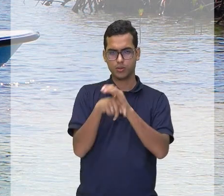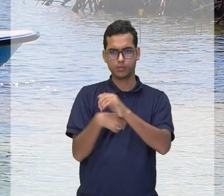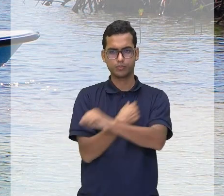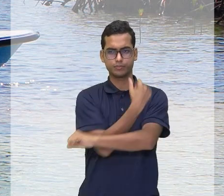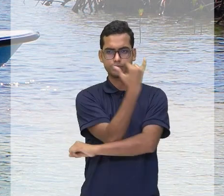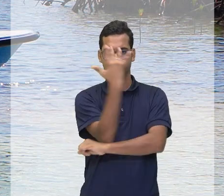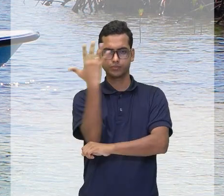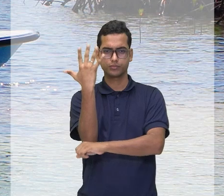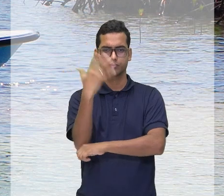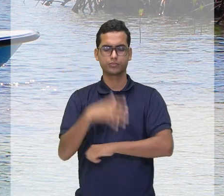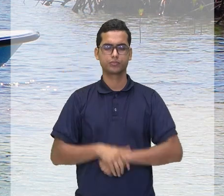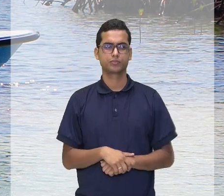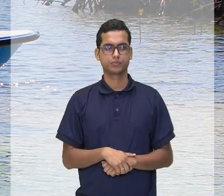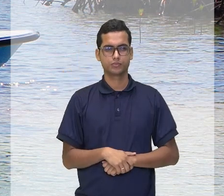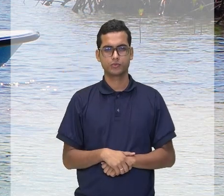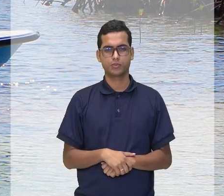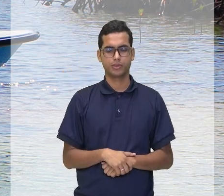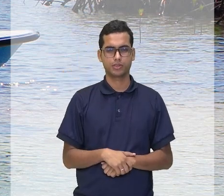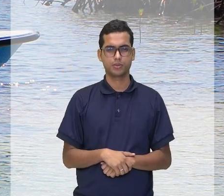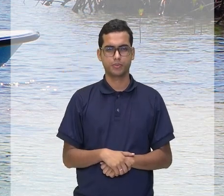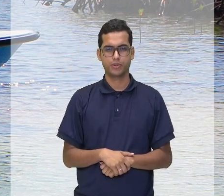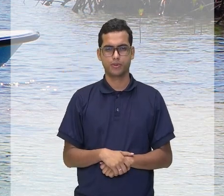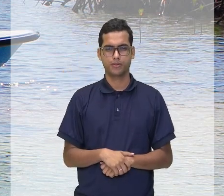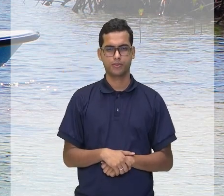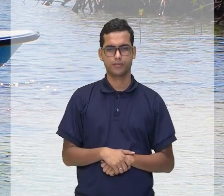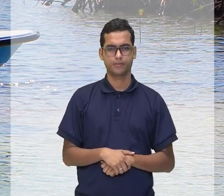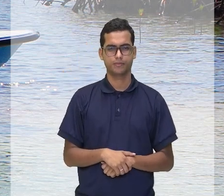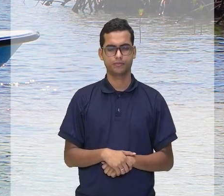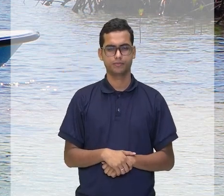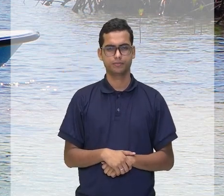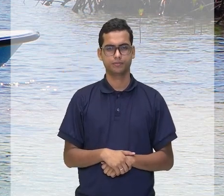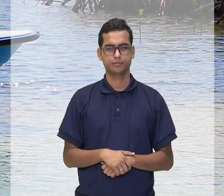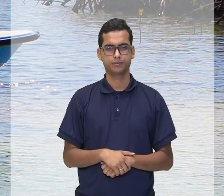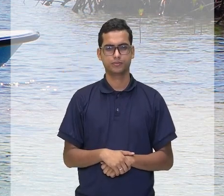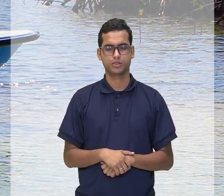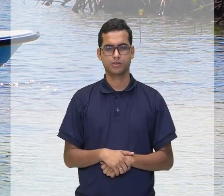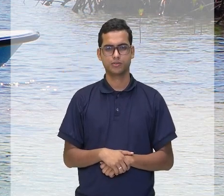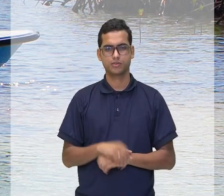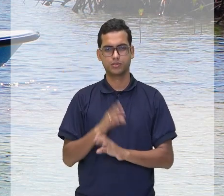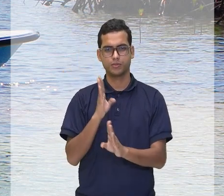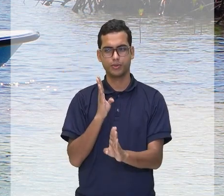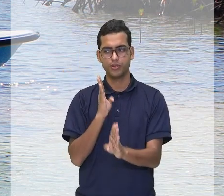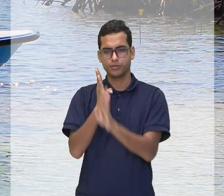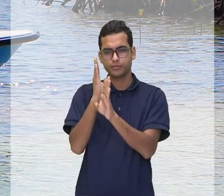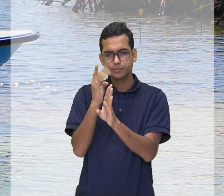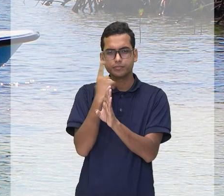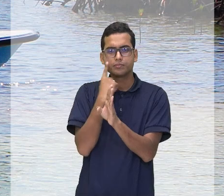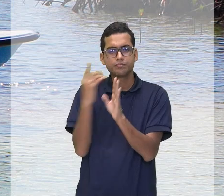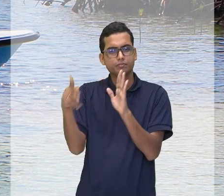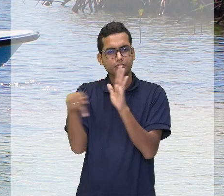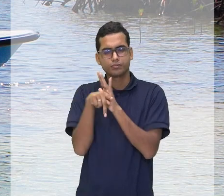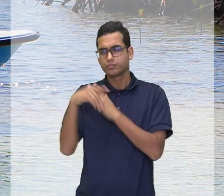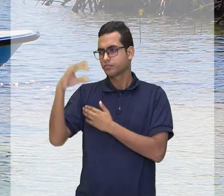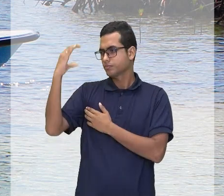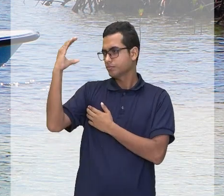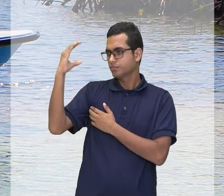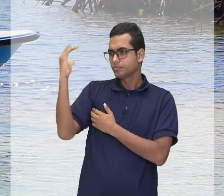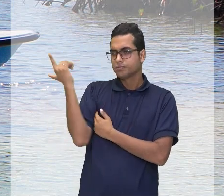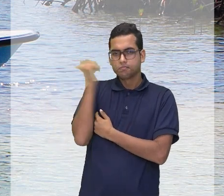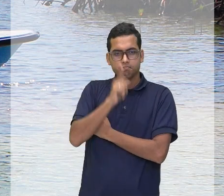desse conhecimento, né, dessa descoberta, os cientistas